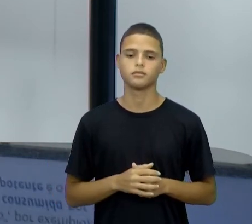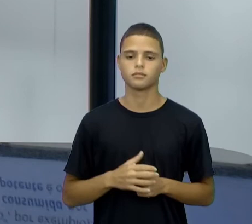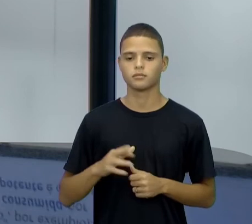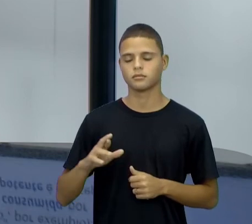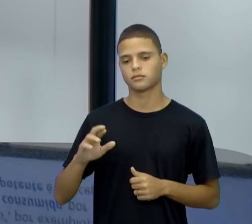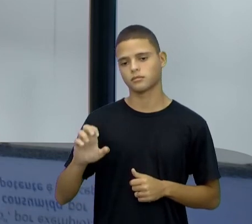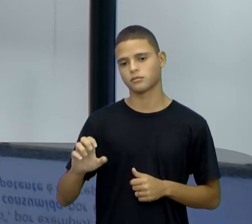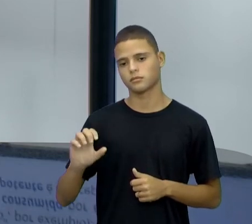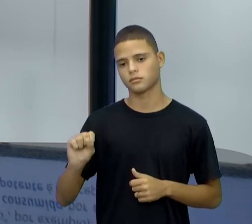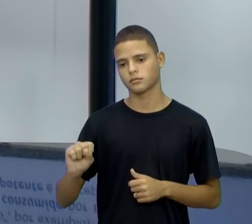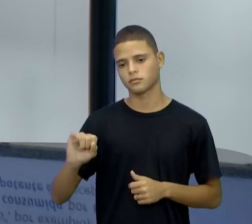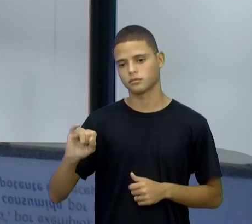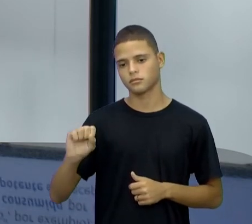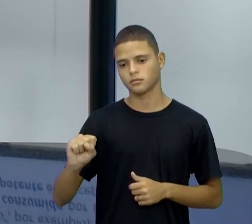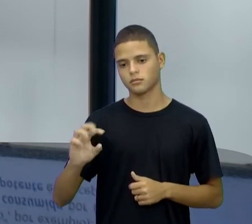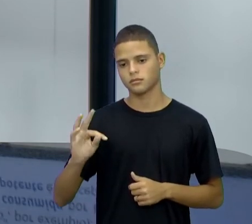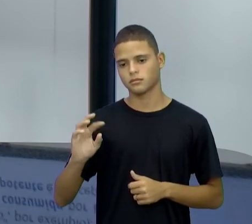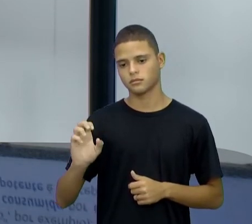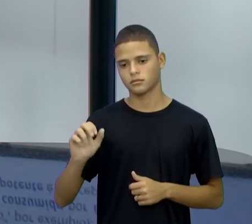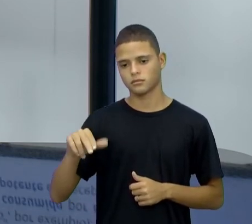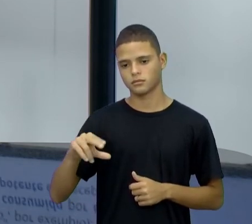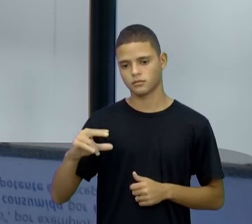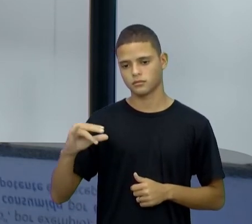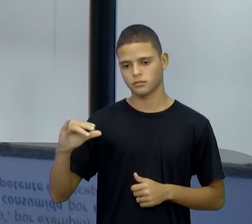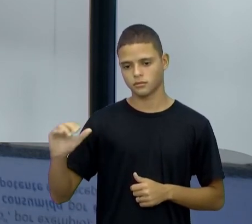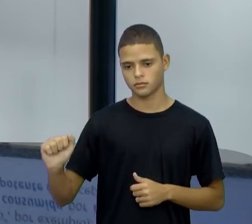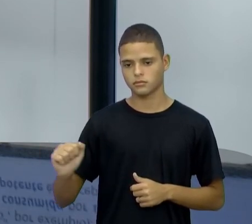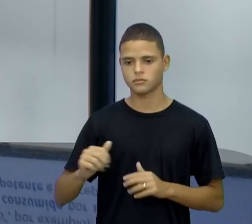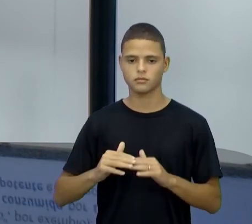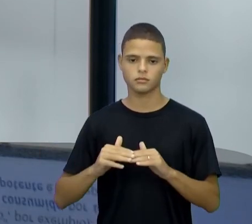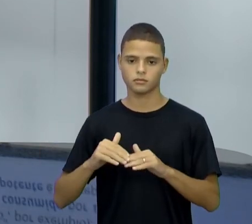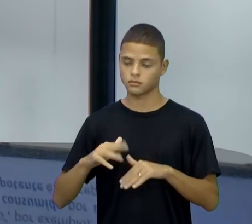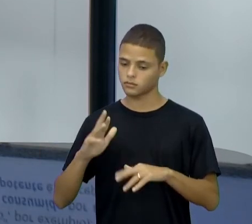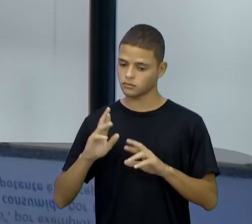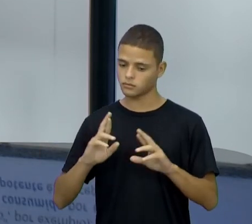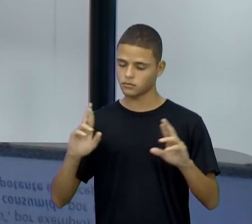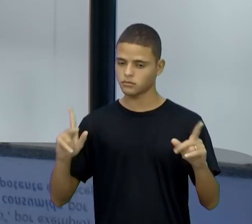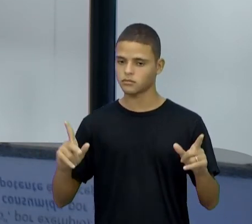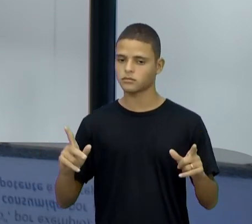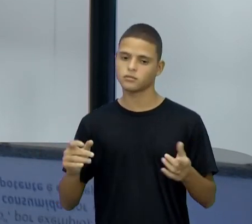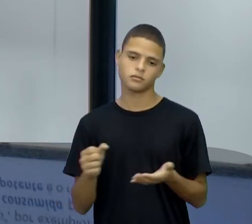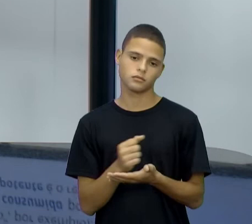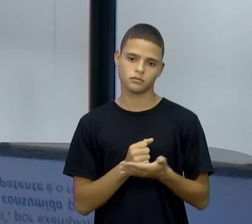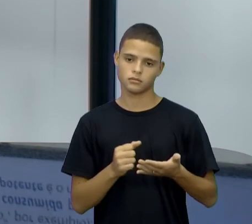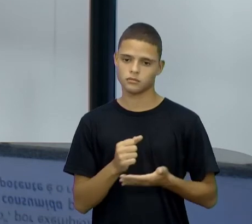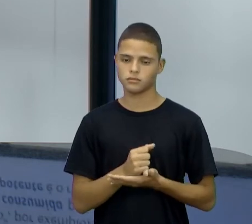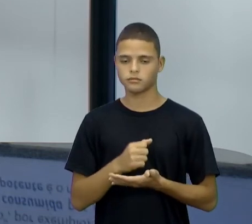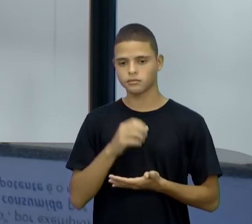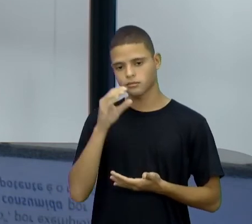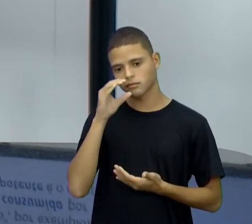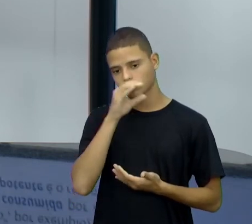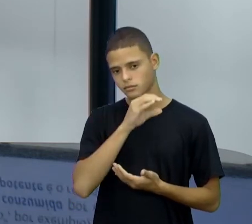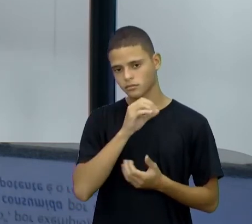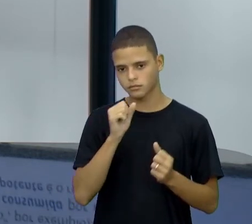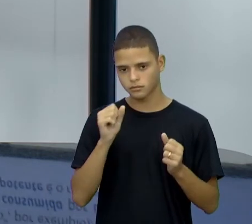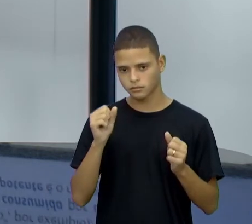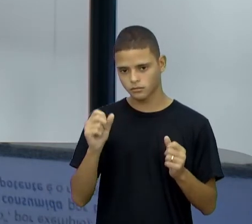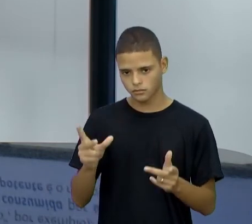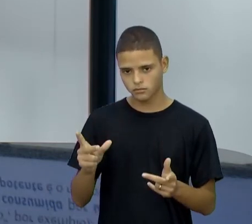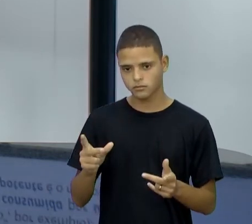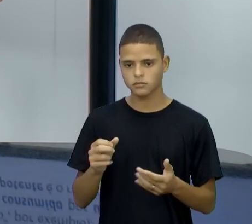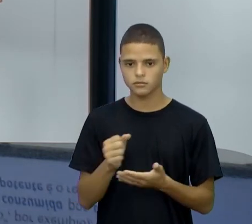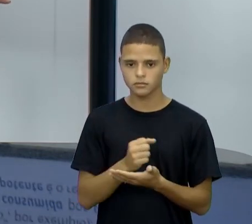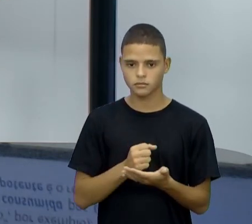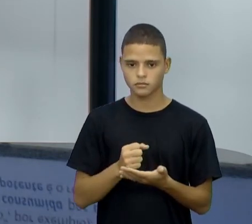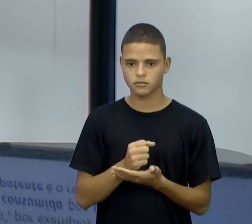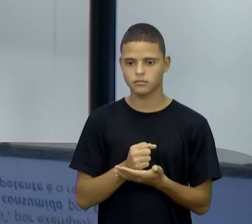é uma espécie de receptor, mas ele é mais peculiar. Ele transforma basicamente em calor, tá certo? Então, o circuito básico tem